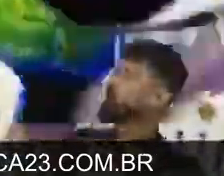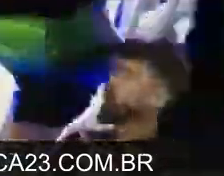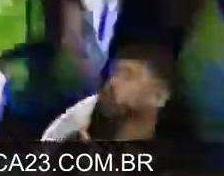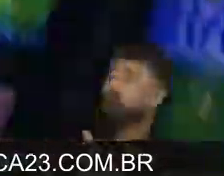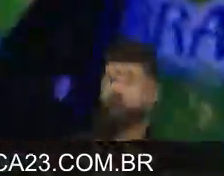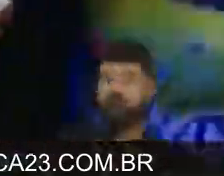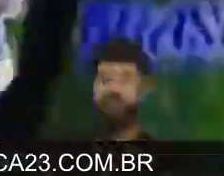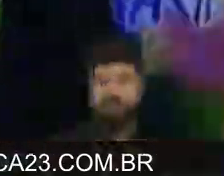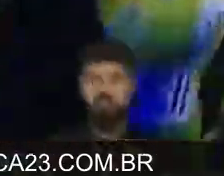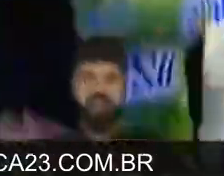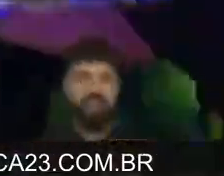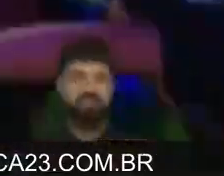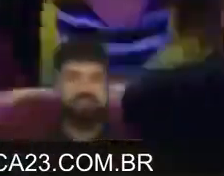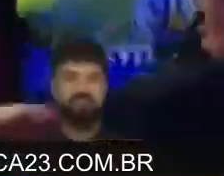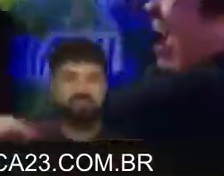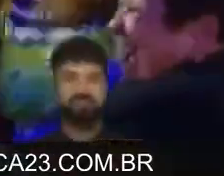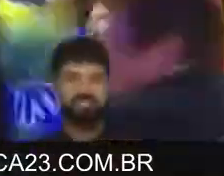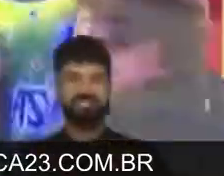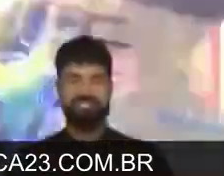Panamá.